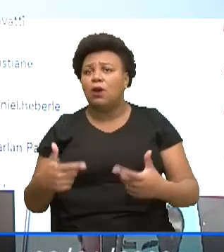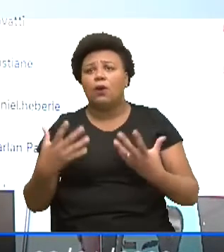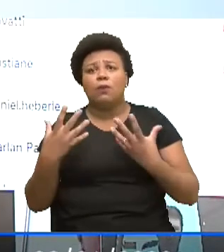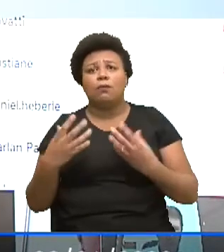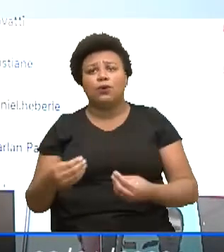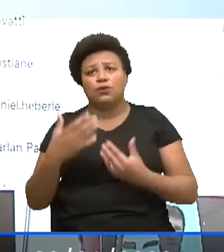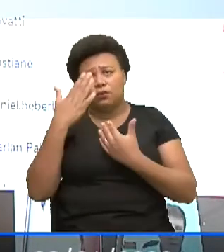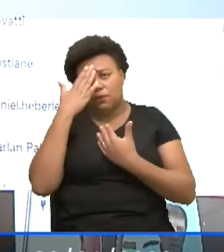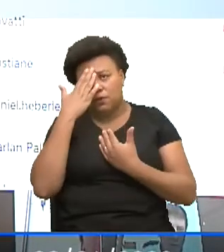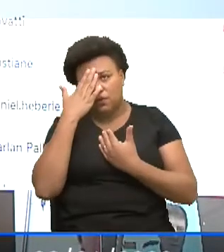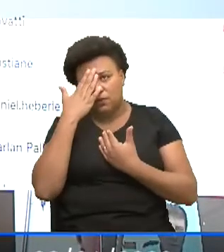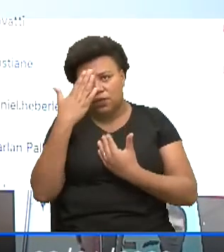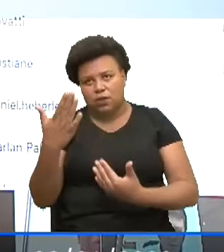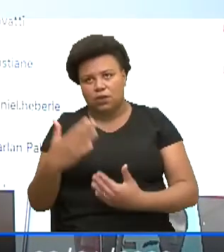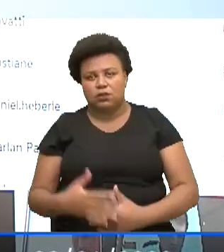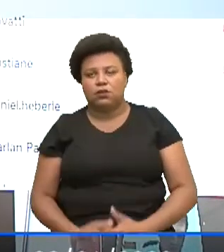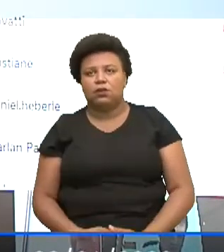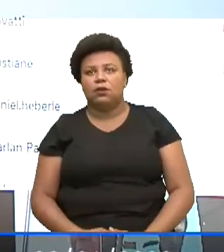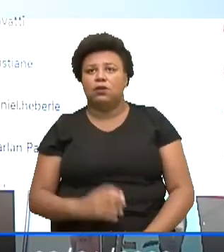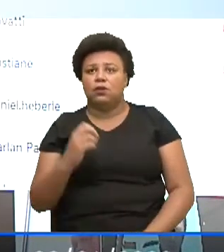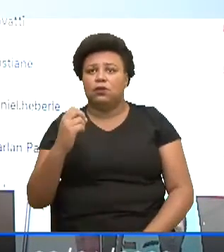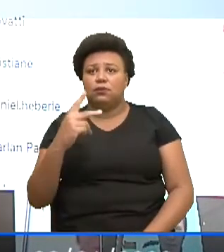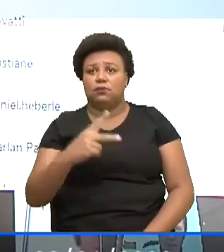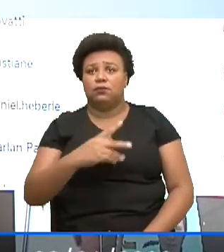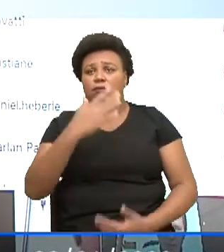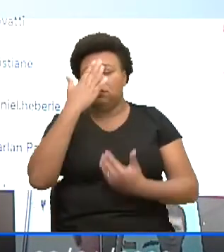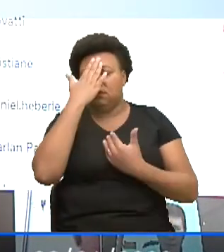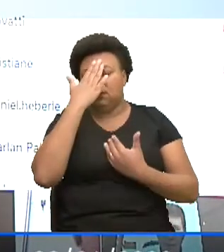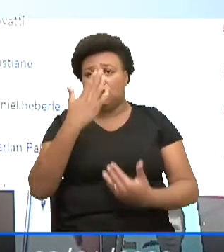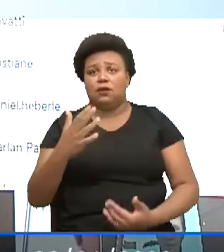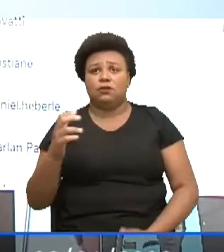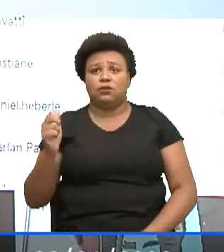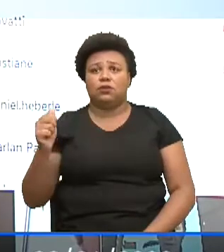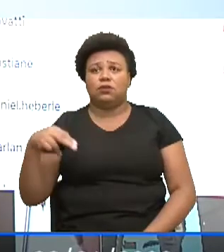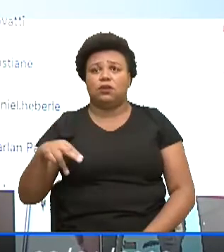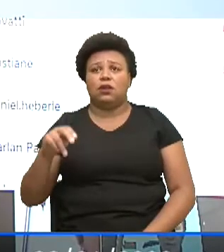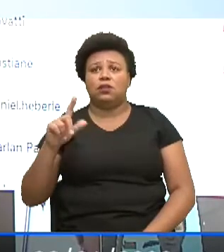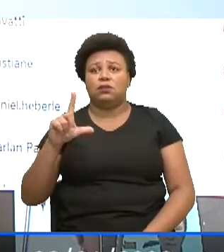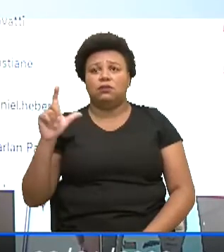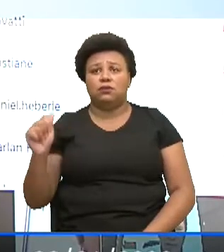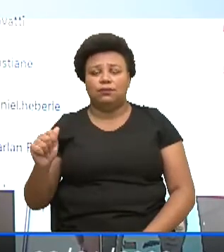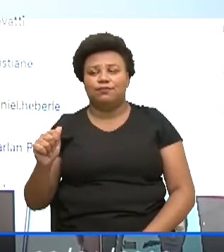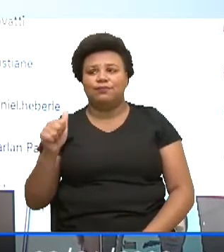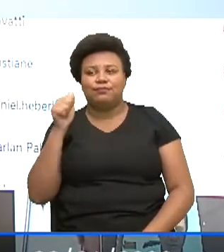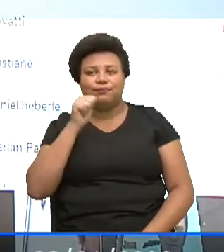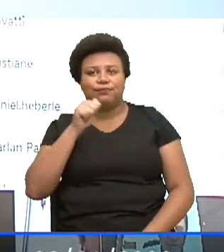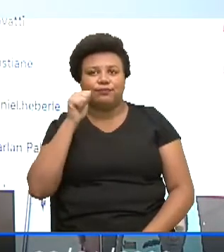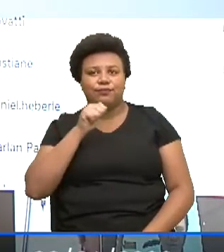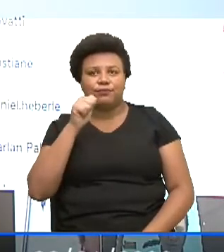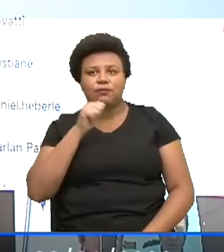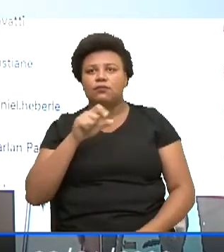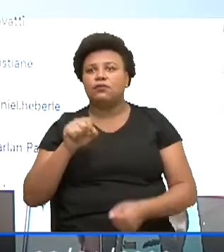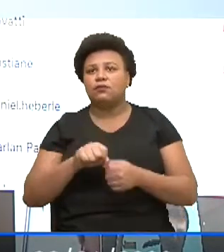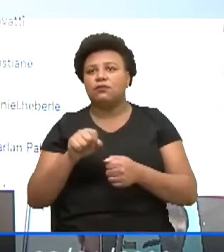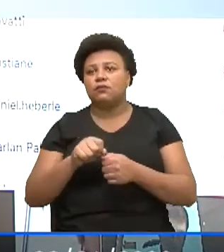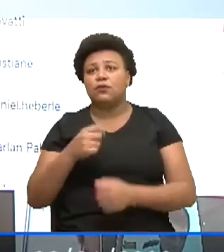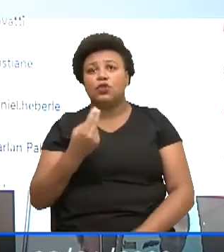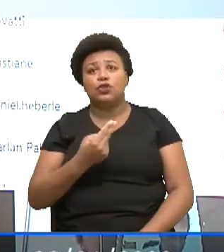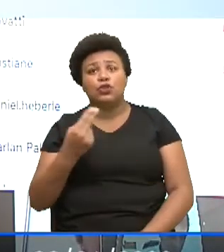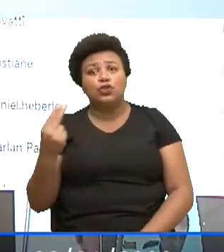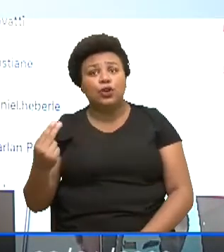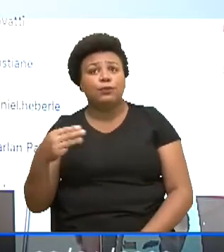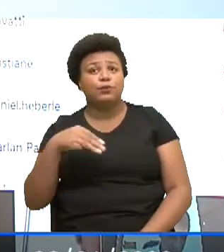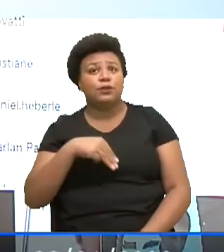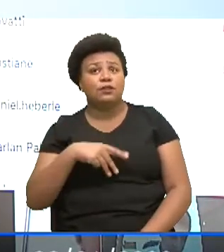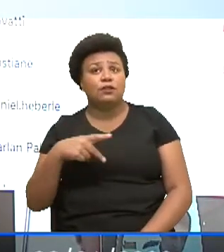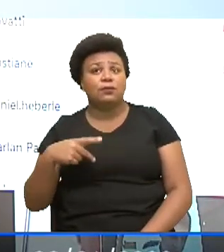obrigado. Ok, muito obrigado. A Ângela Roturno, aí, que fez a manifestação em nome do Ministério